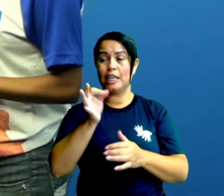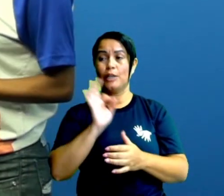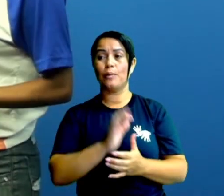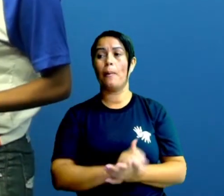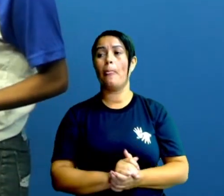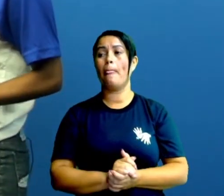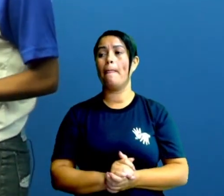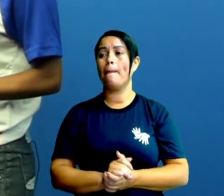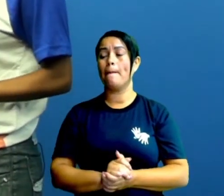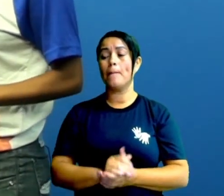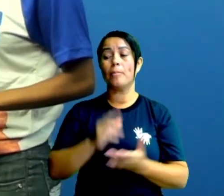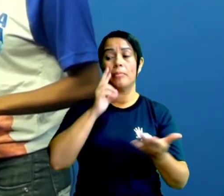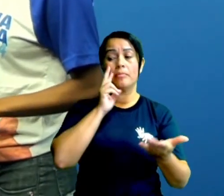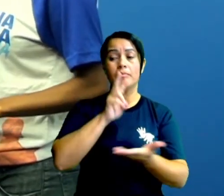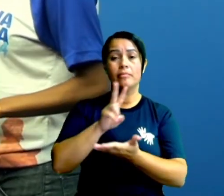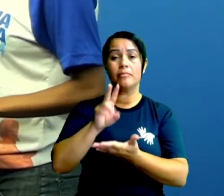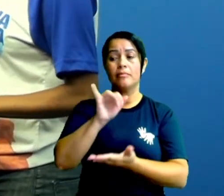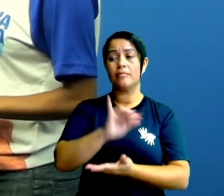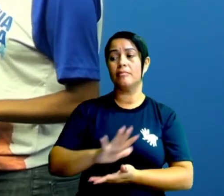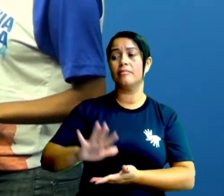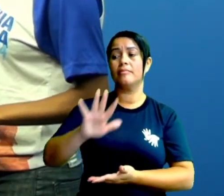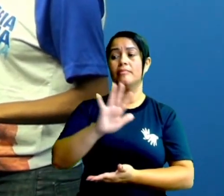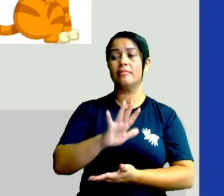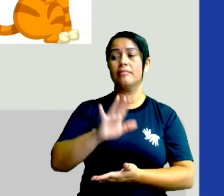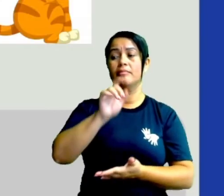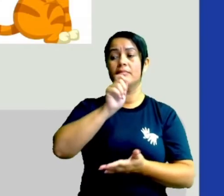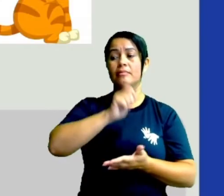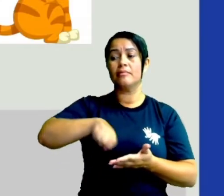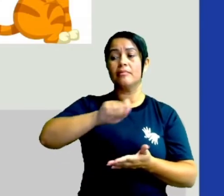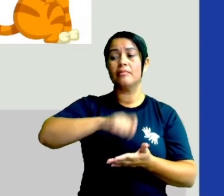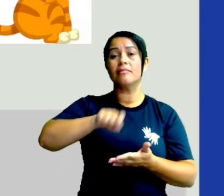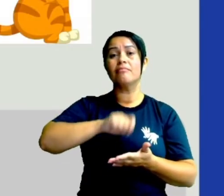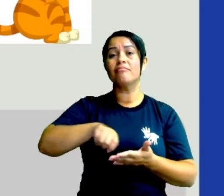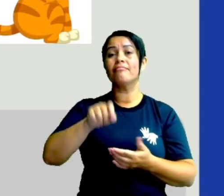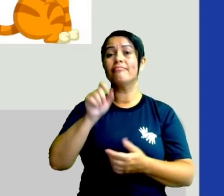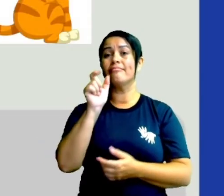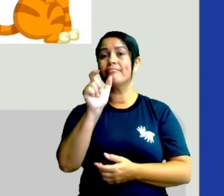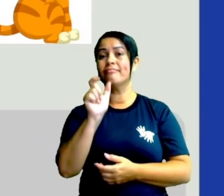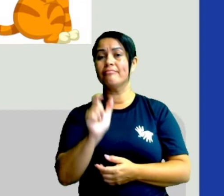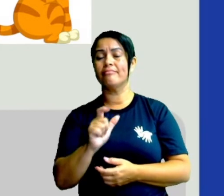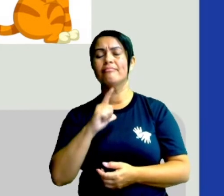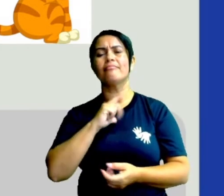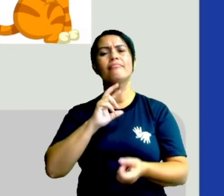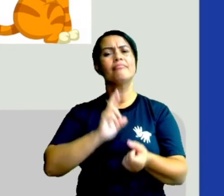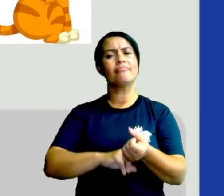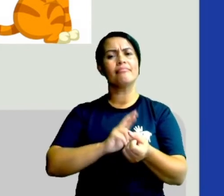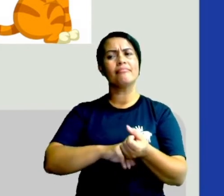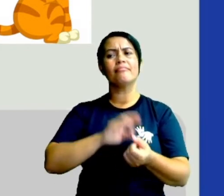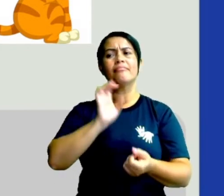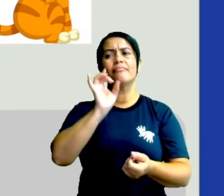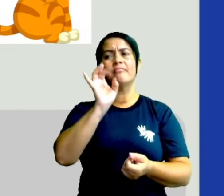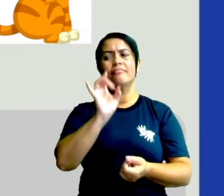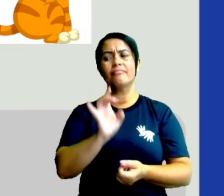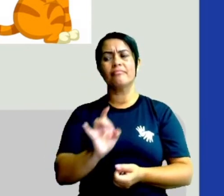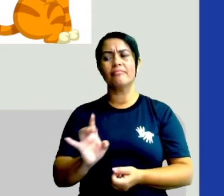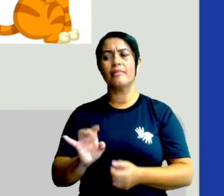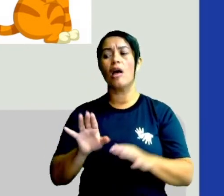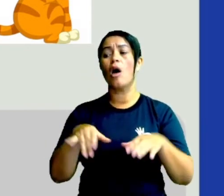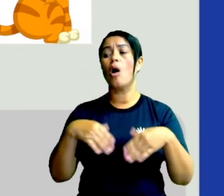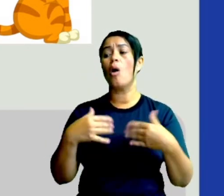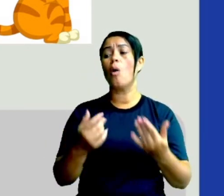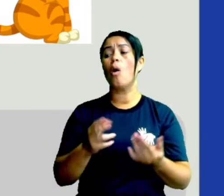mesmo Observe as imagens e escreva a palavras que rimem com cada uma delas